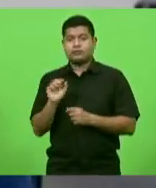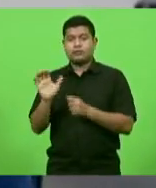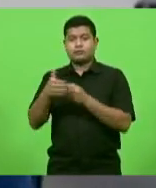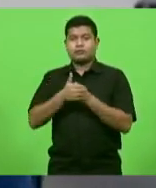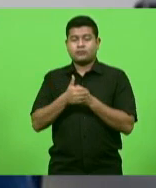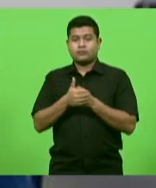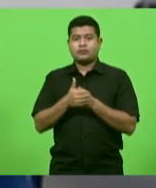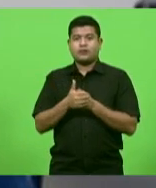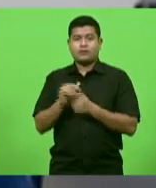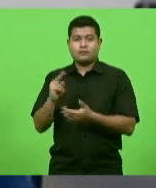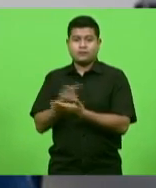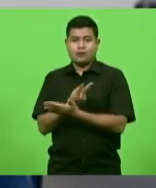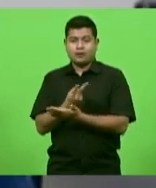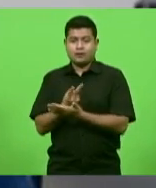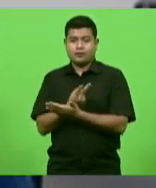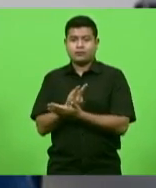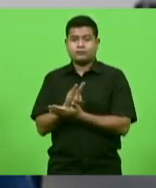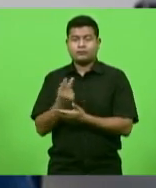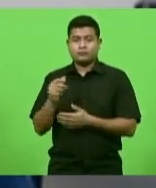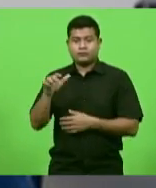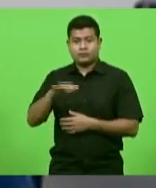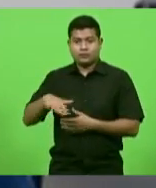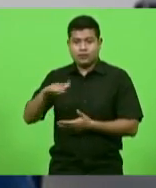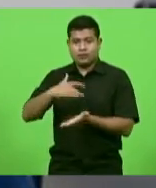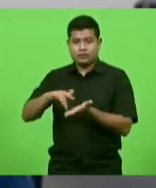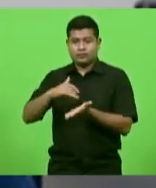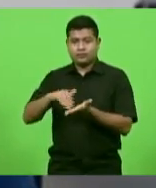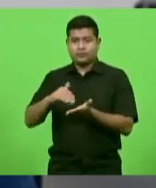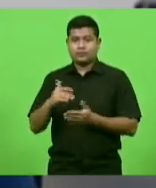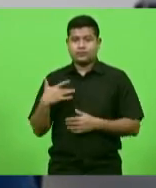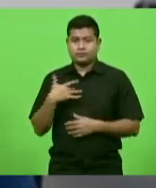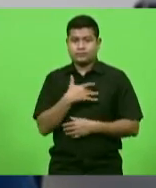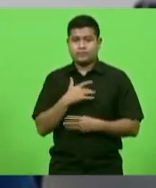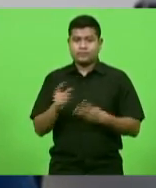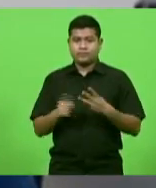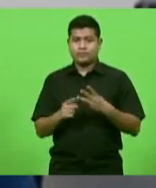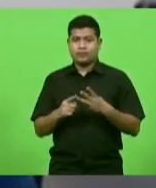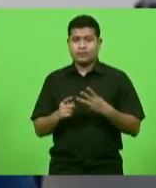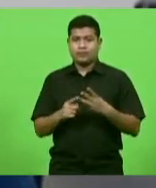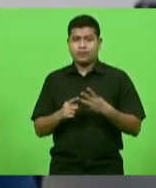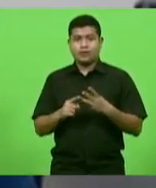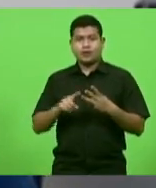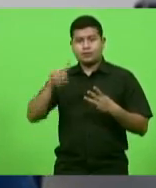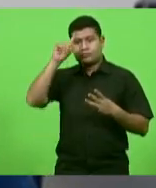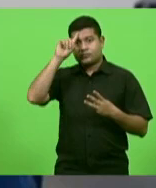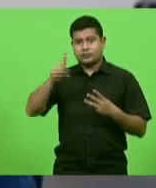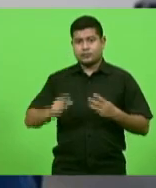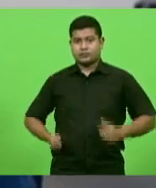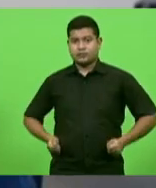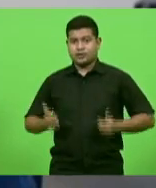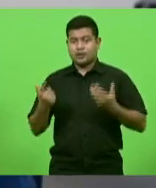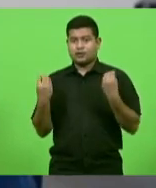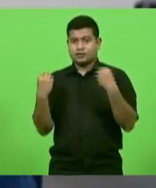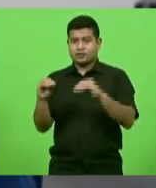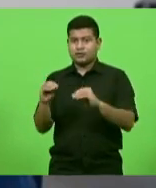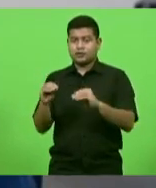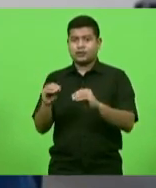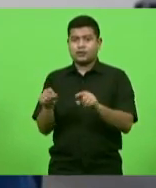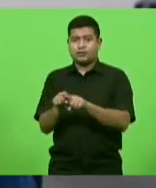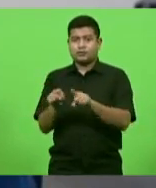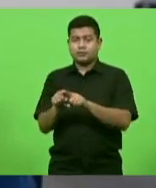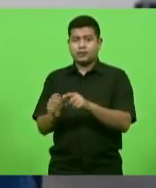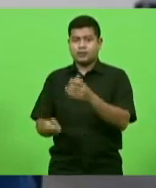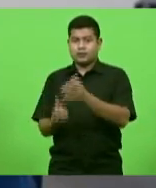a contratação realizada no âmbito da Secretaria de Saúde É sim ordenação de despesa para instalação e operacionalização